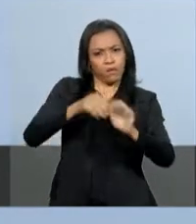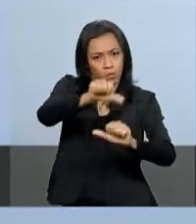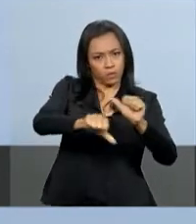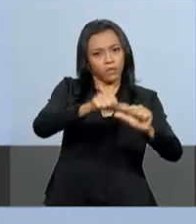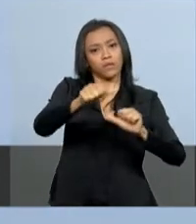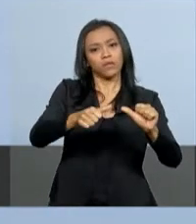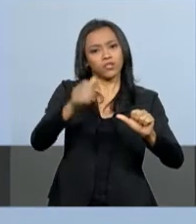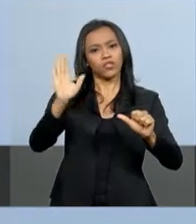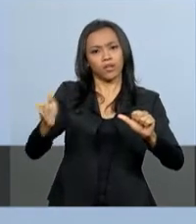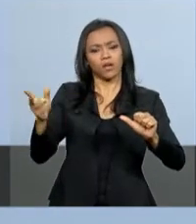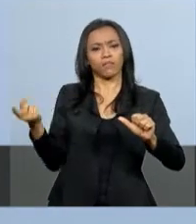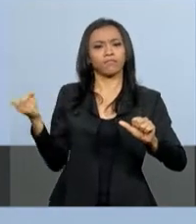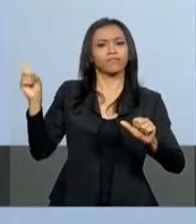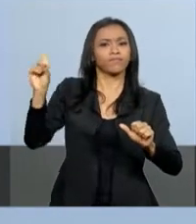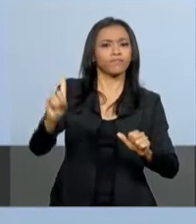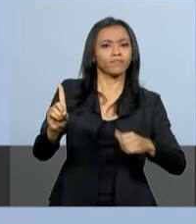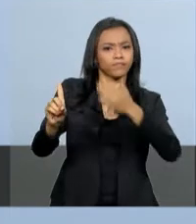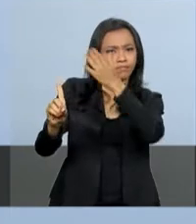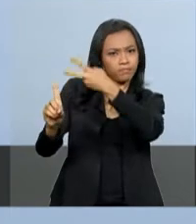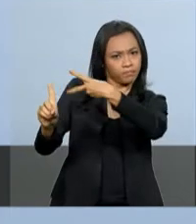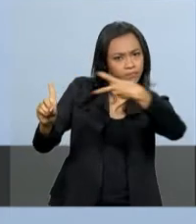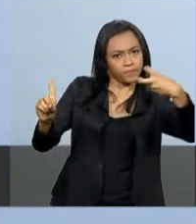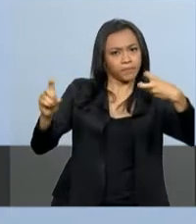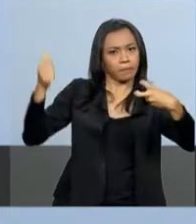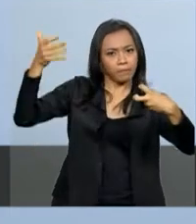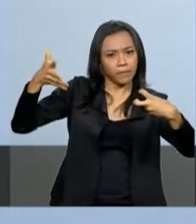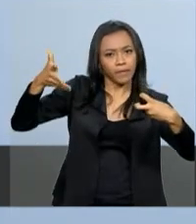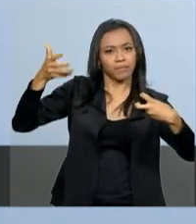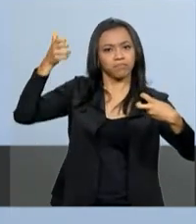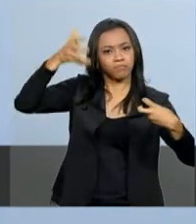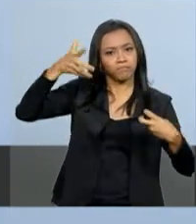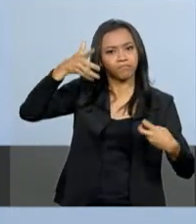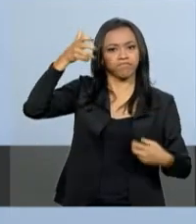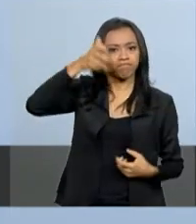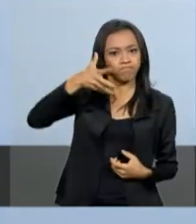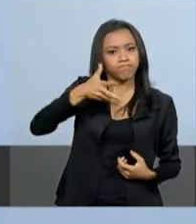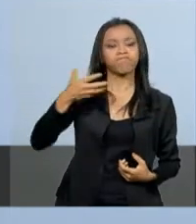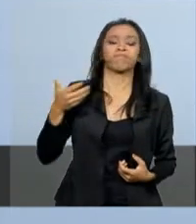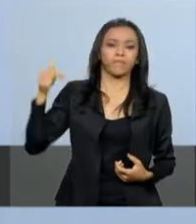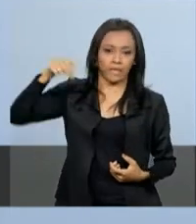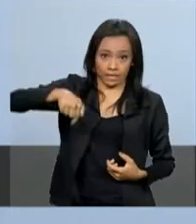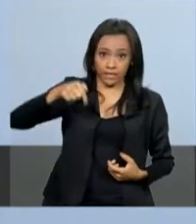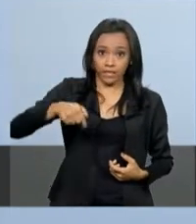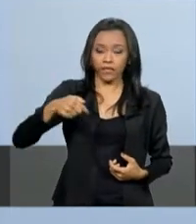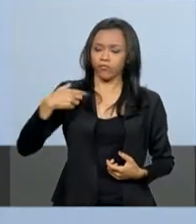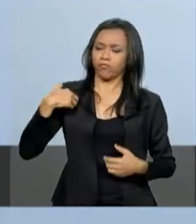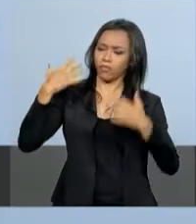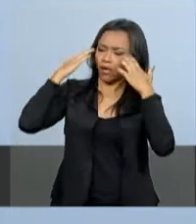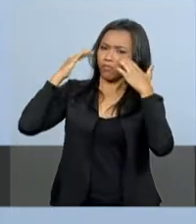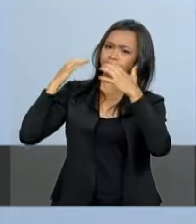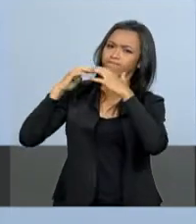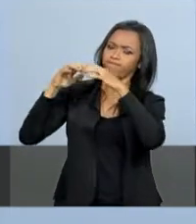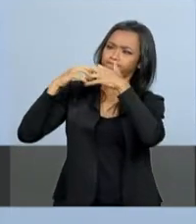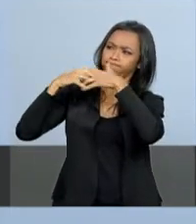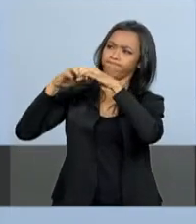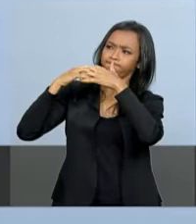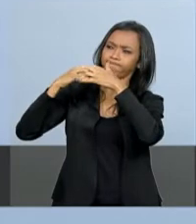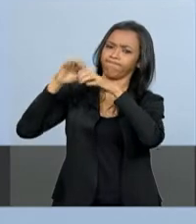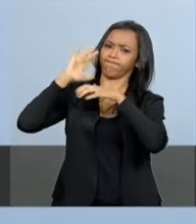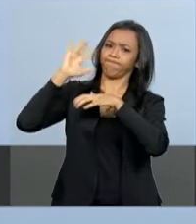palavras jogadores feita com muita reflexão e